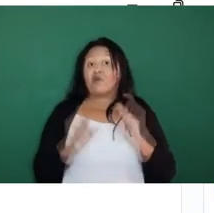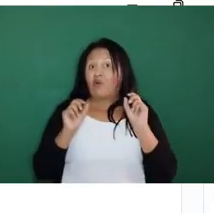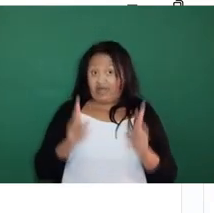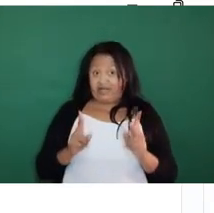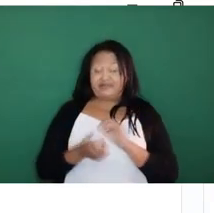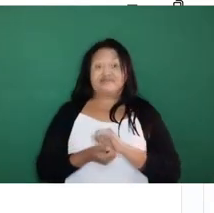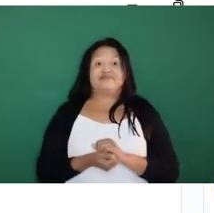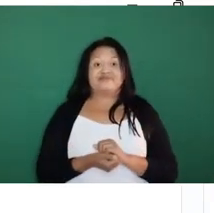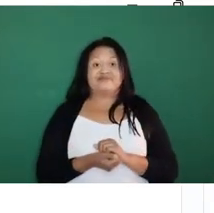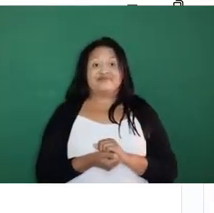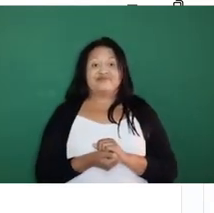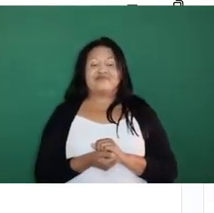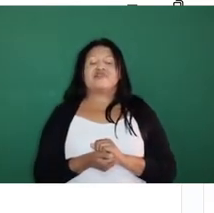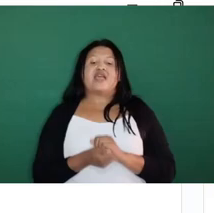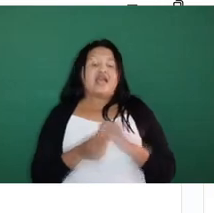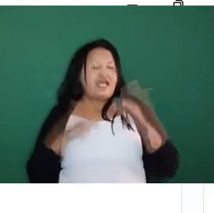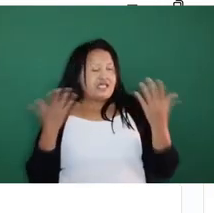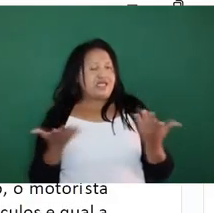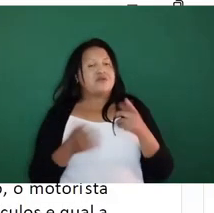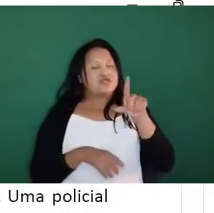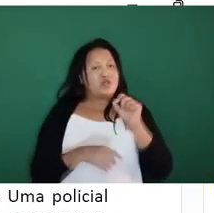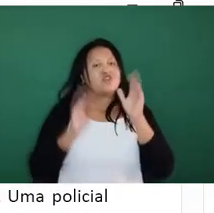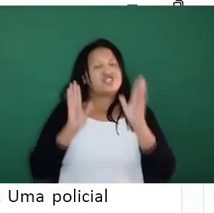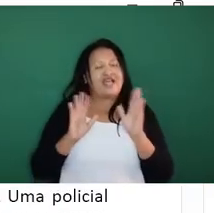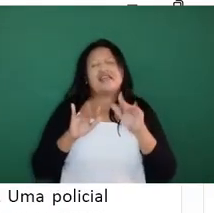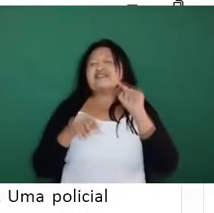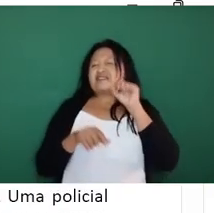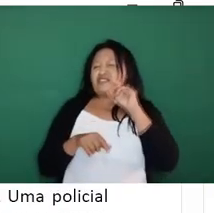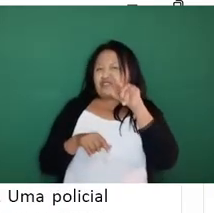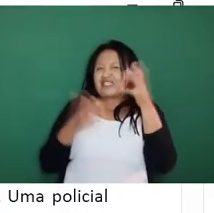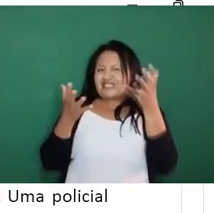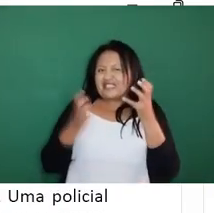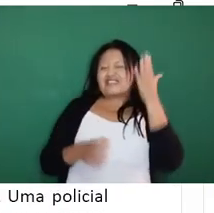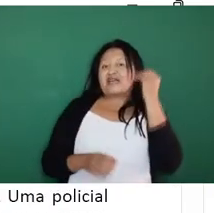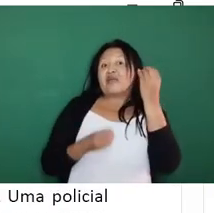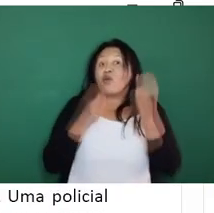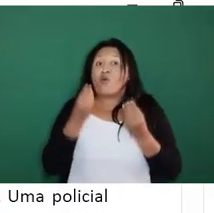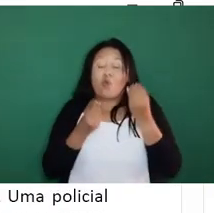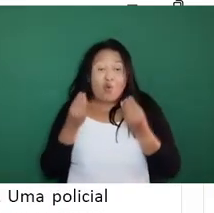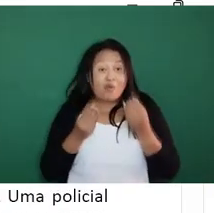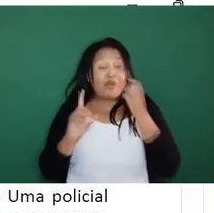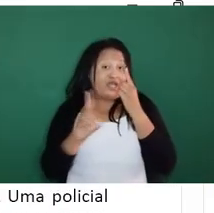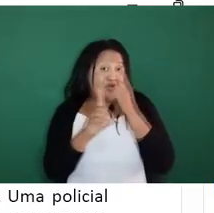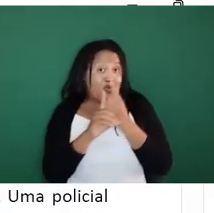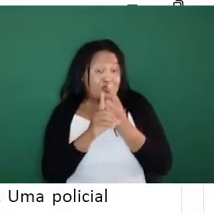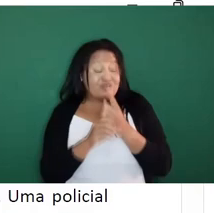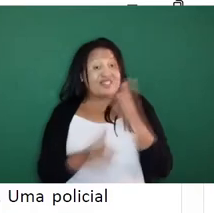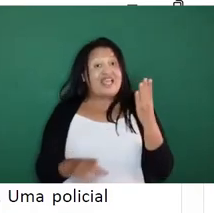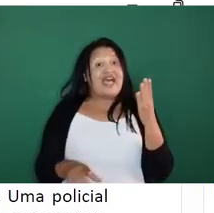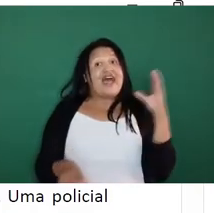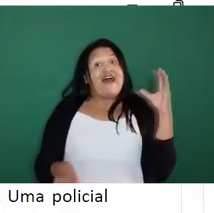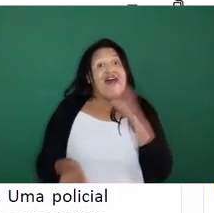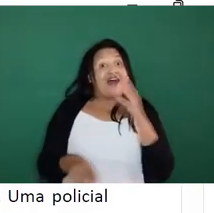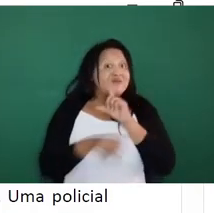Ok então a gente já matou a questão caso você queira ainda saber como é que eu encontro a velocidade